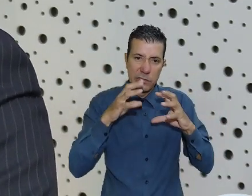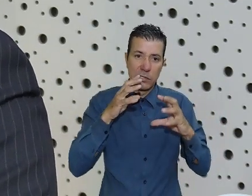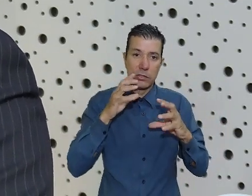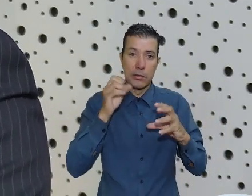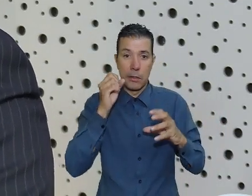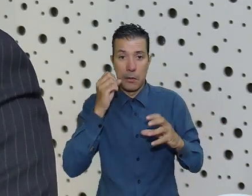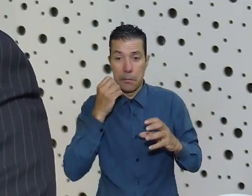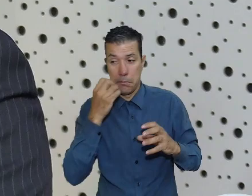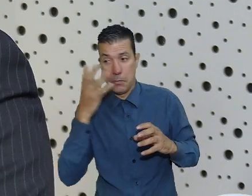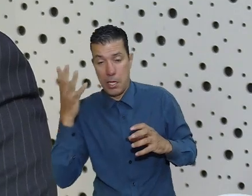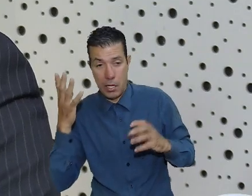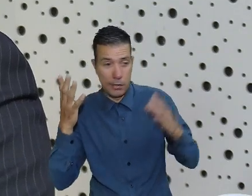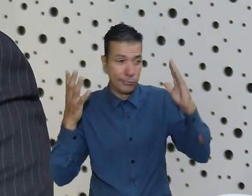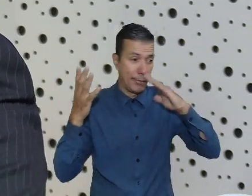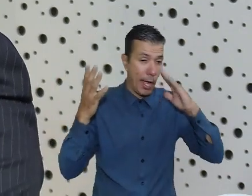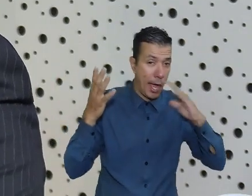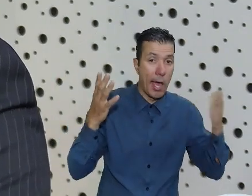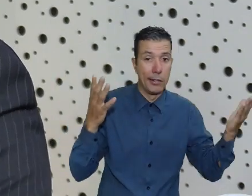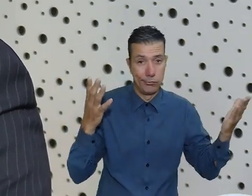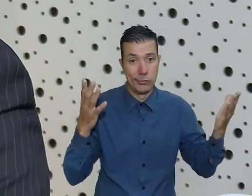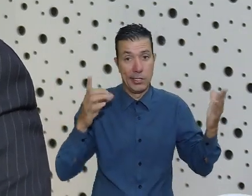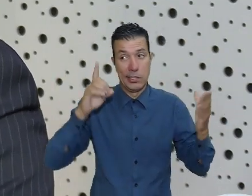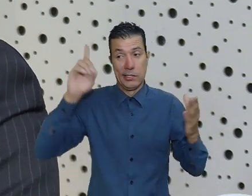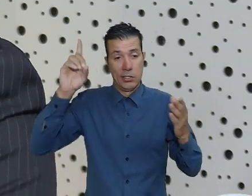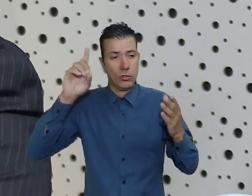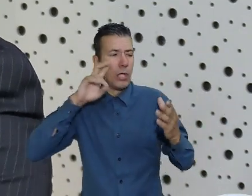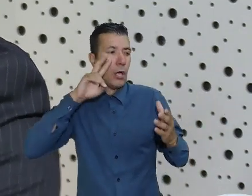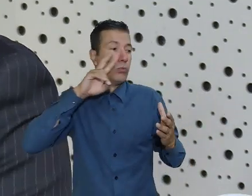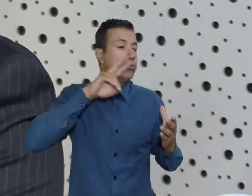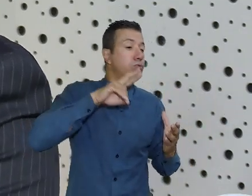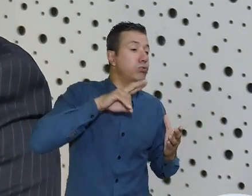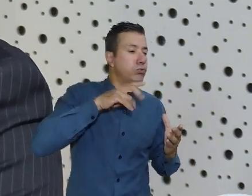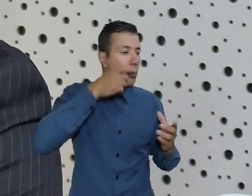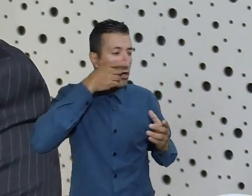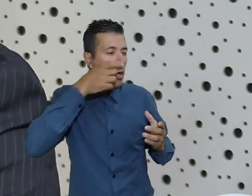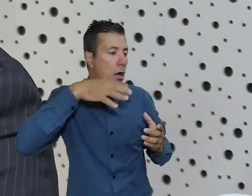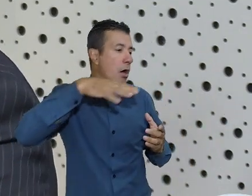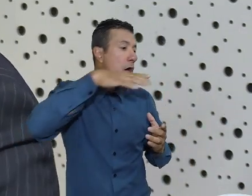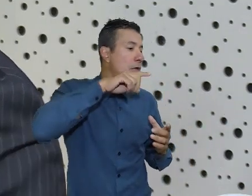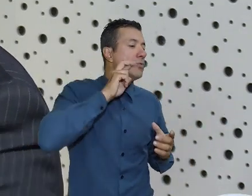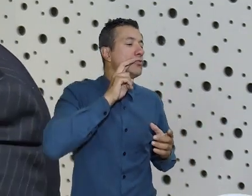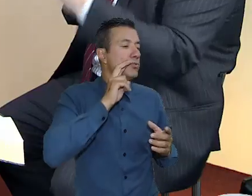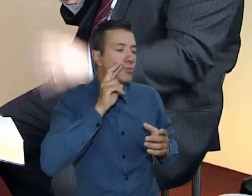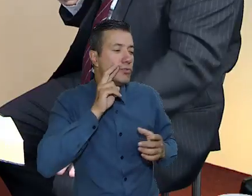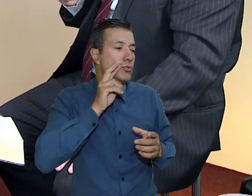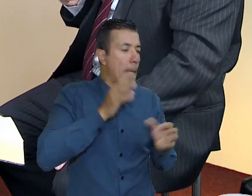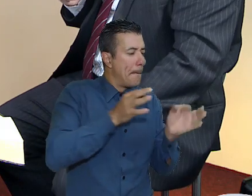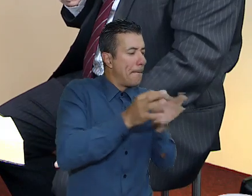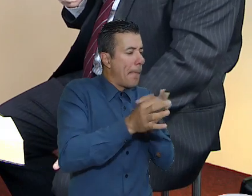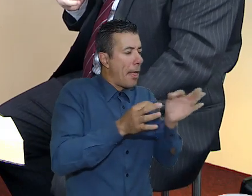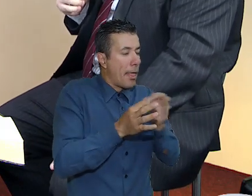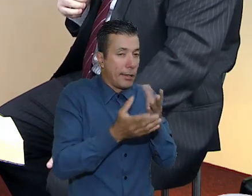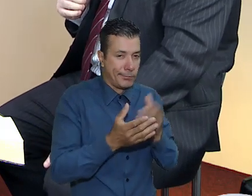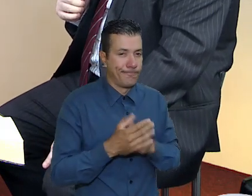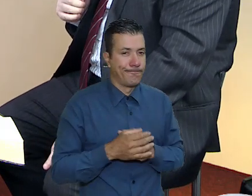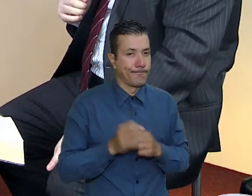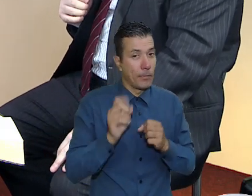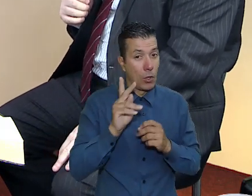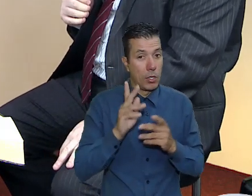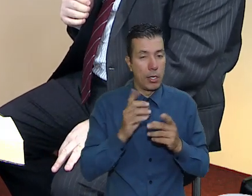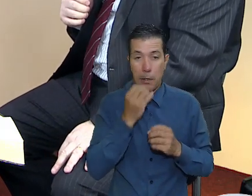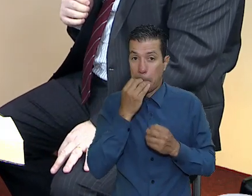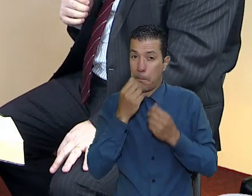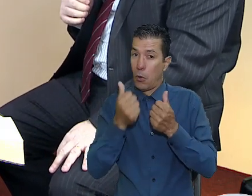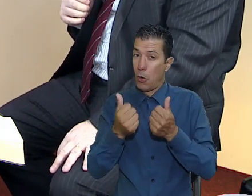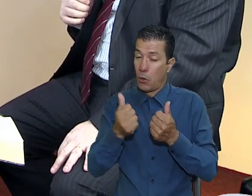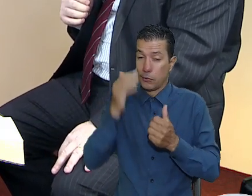mas mostrando que Deus está atento no desenrolar da história do grande conflito que transcorre em toda a Terra. Ok, pastor, que bom.